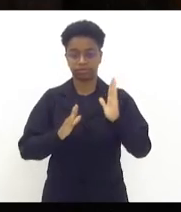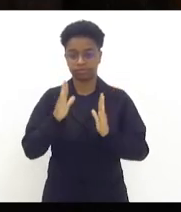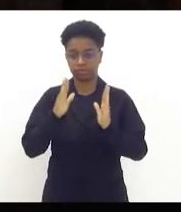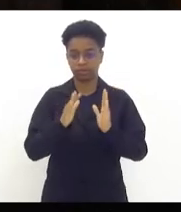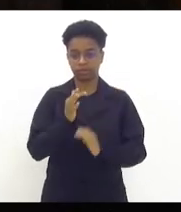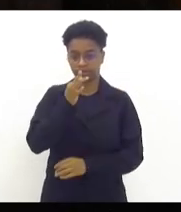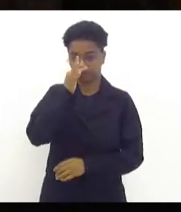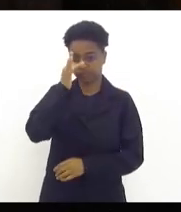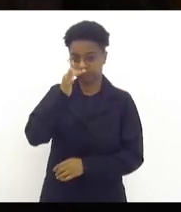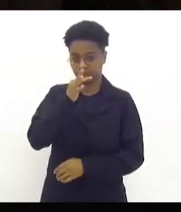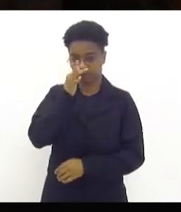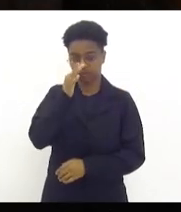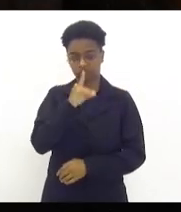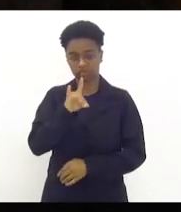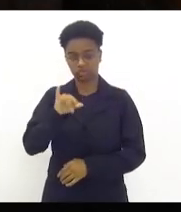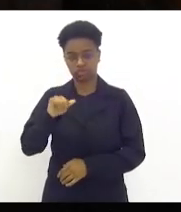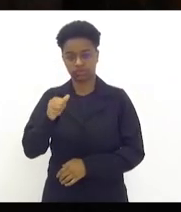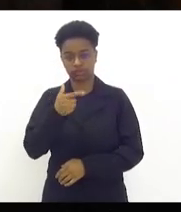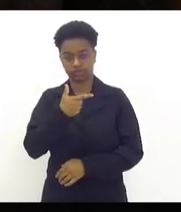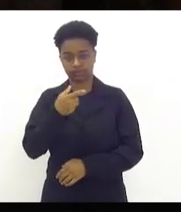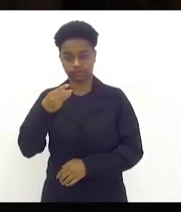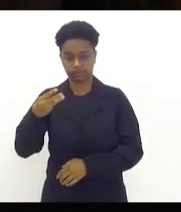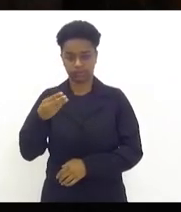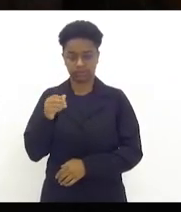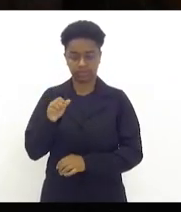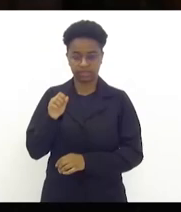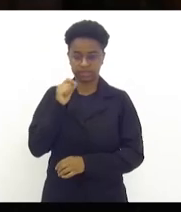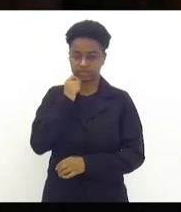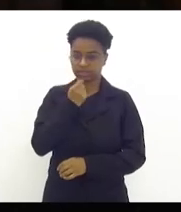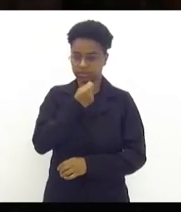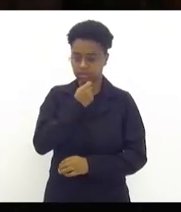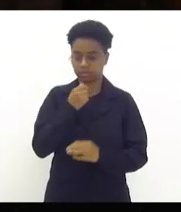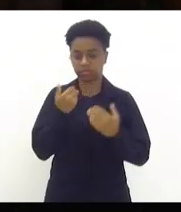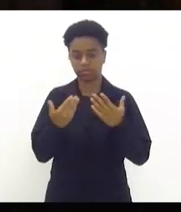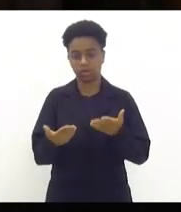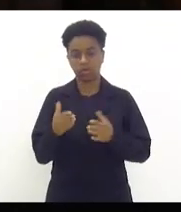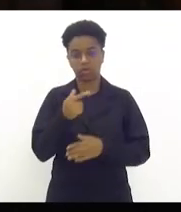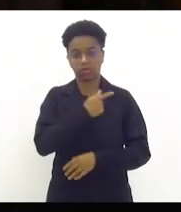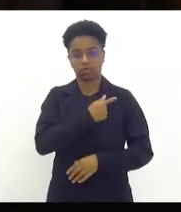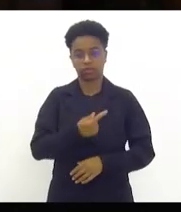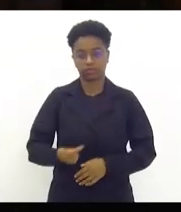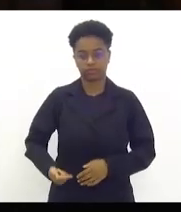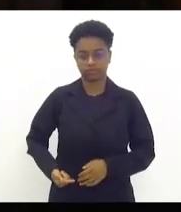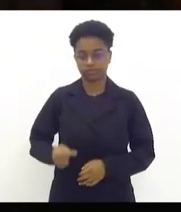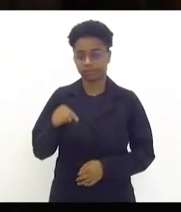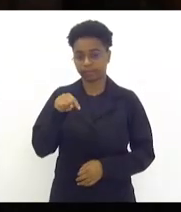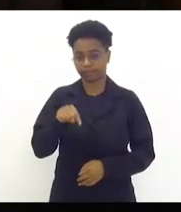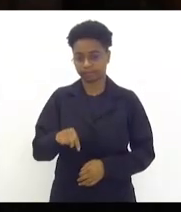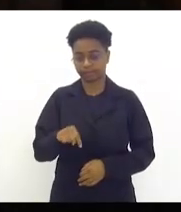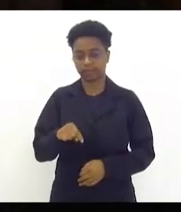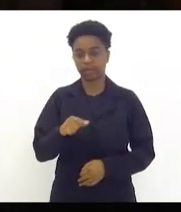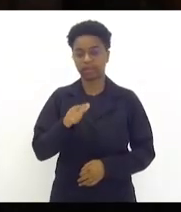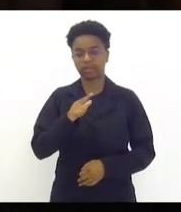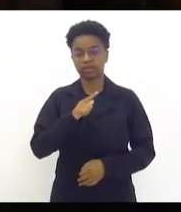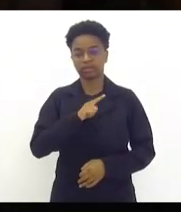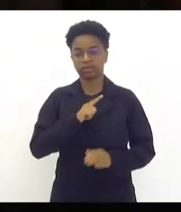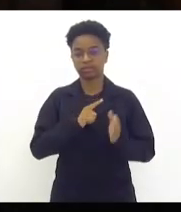23 de setembro. E o governador do estado tinha se